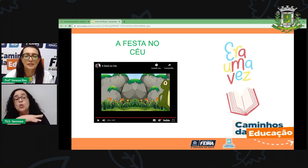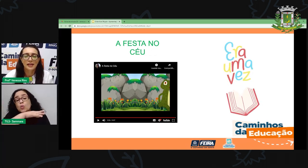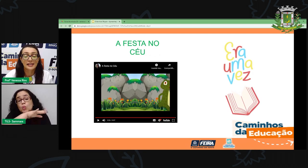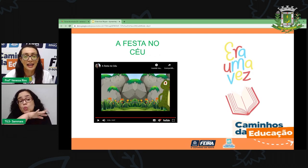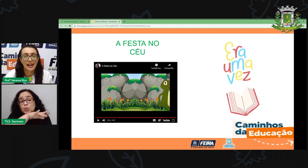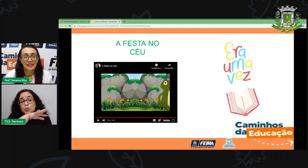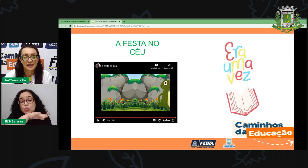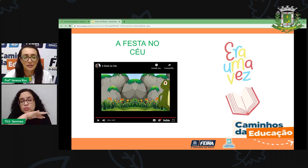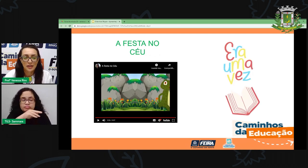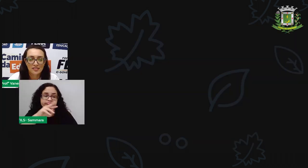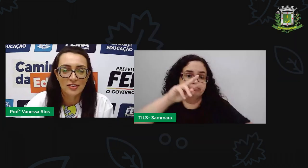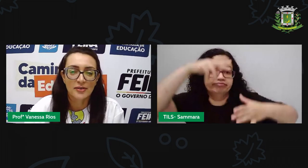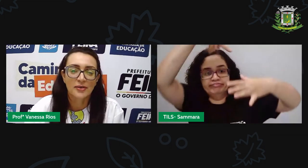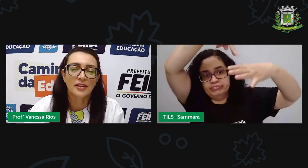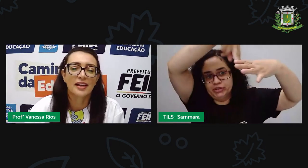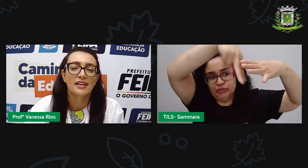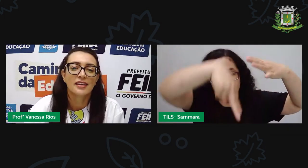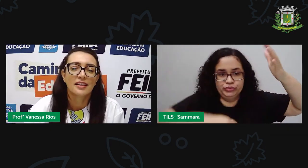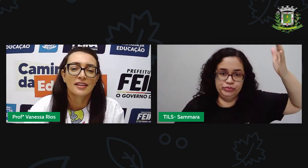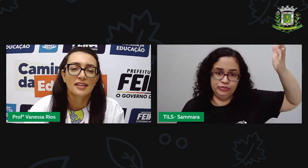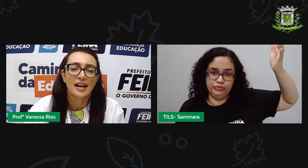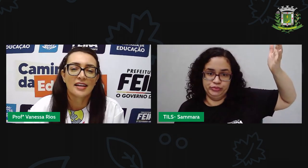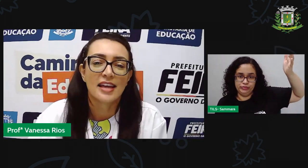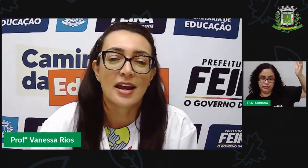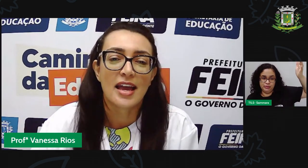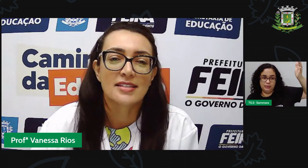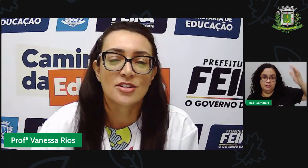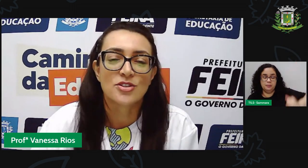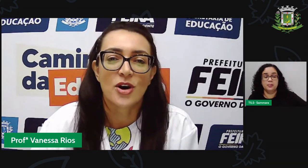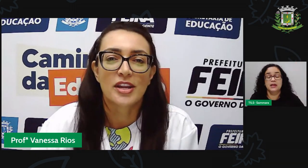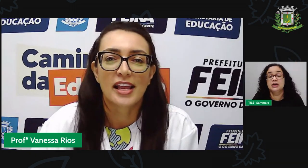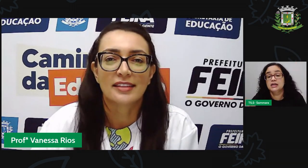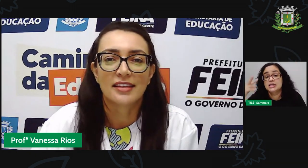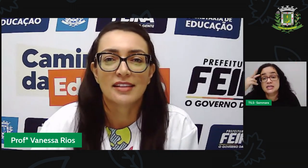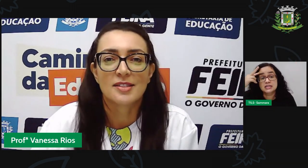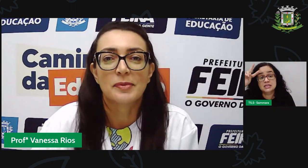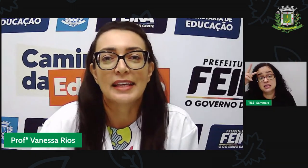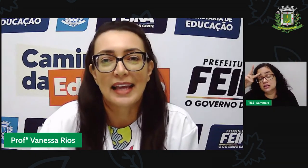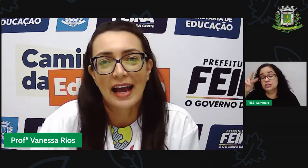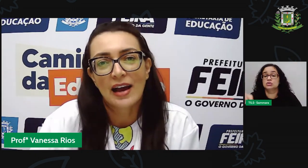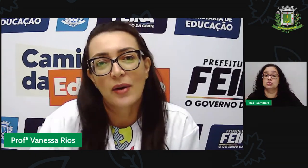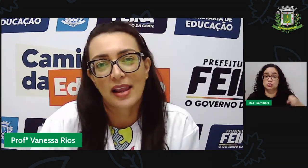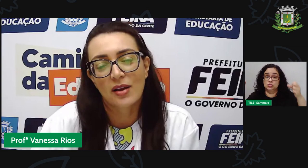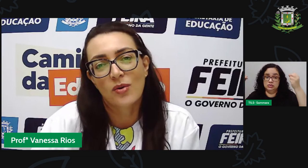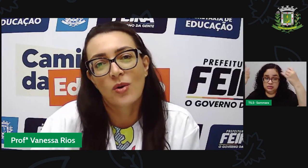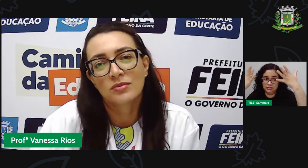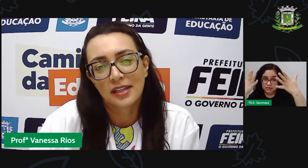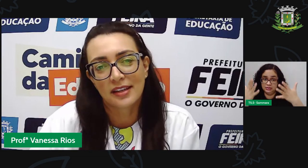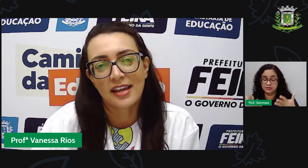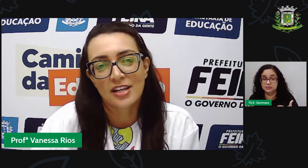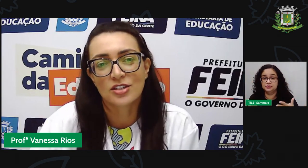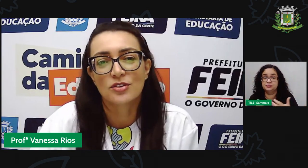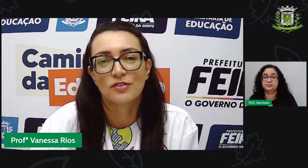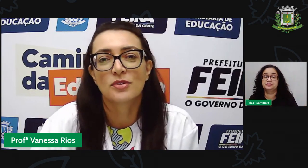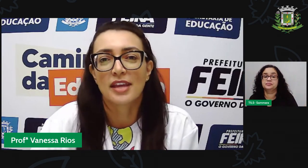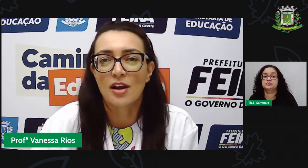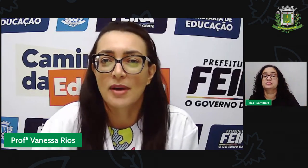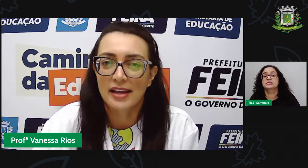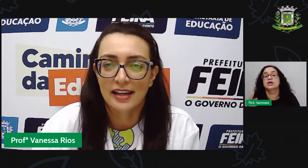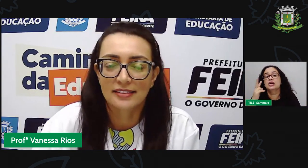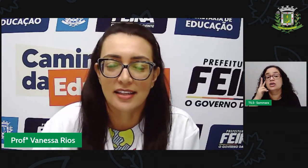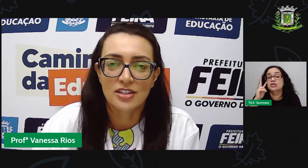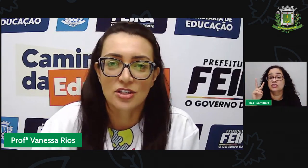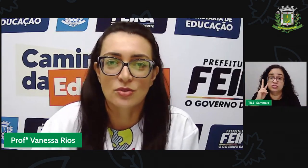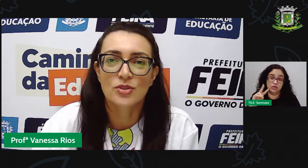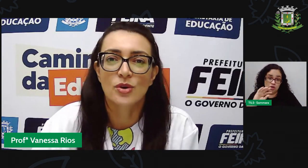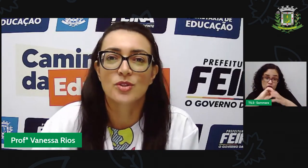com ele, né? Ele caiu da viola. E aí, essa história, ela tenta explicar, ou ela conta, né? A gente viu que é